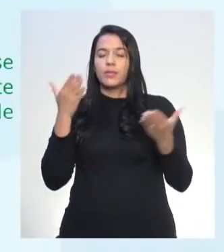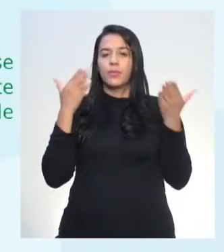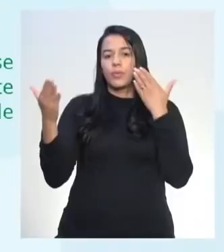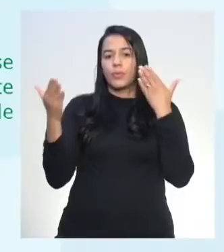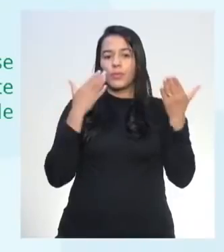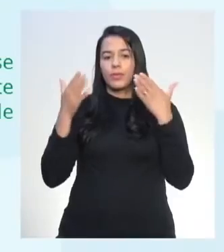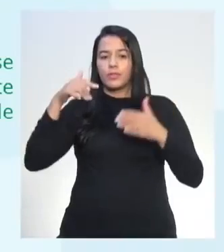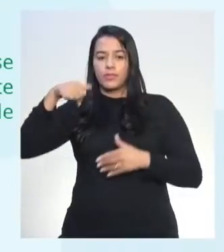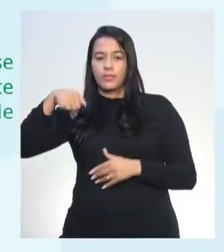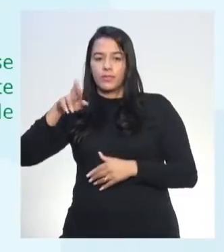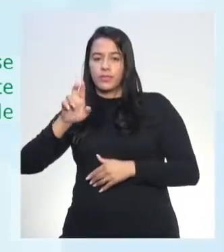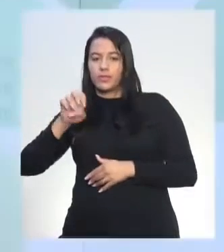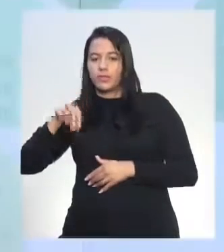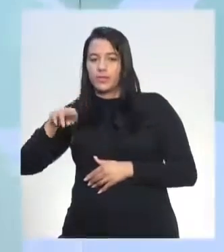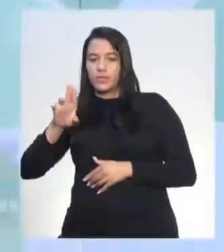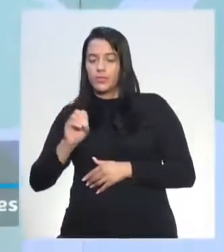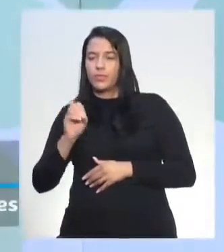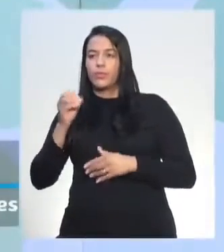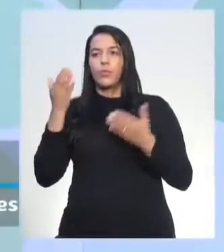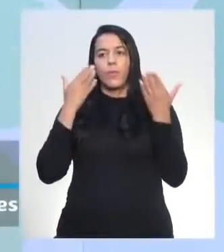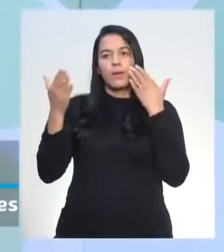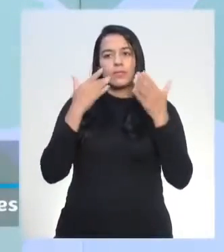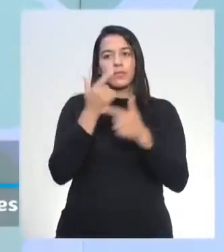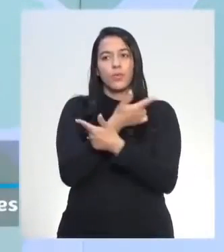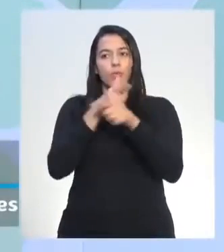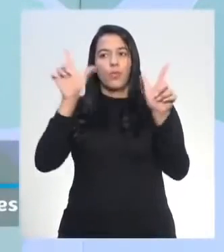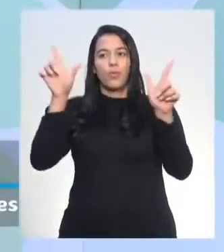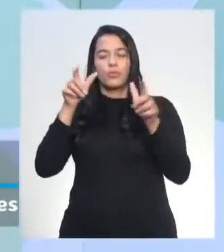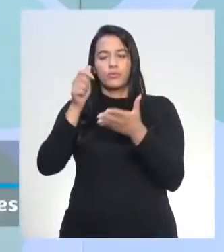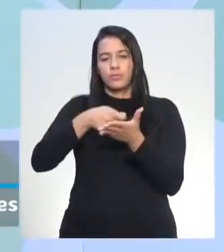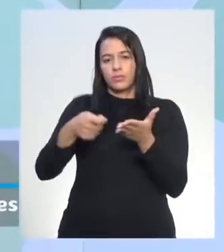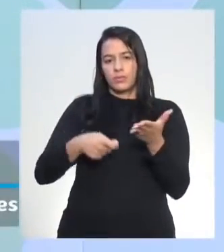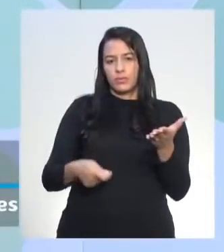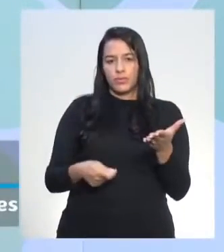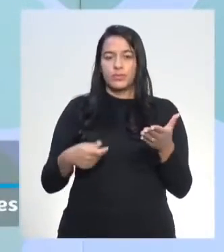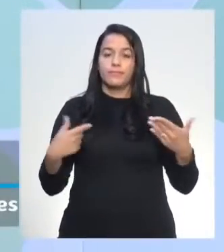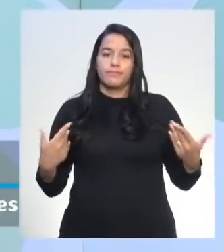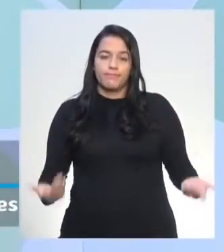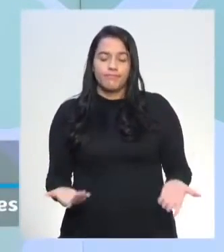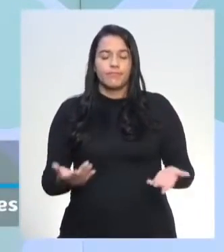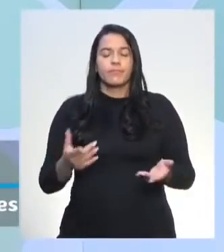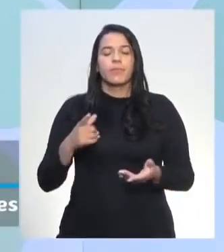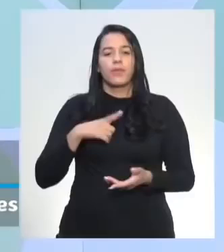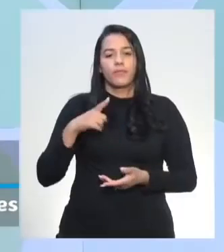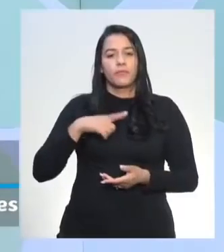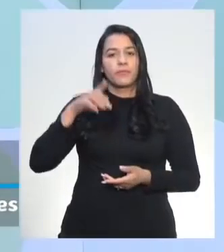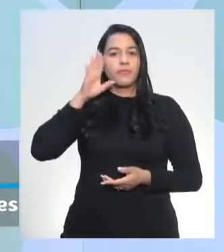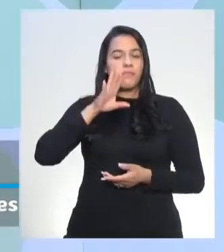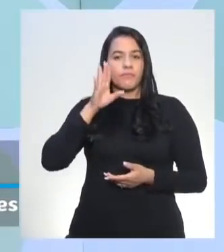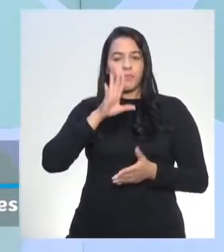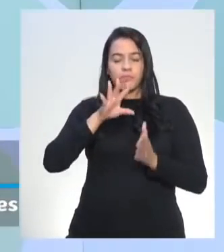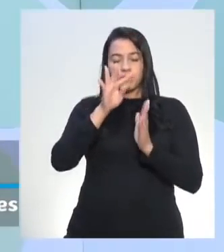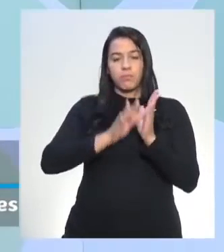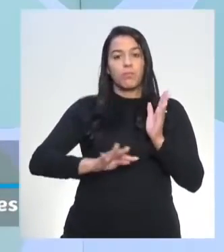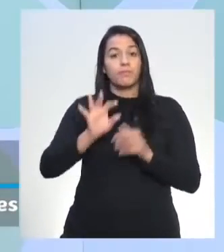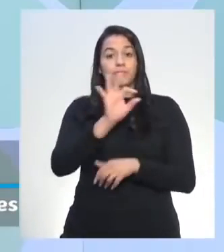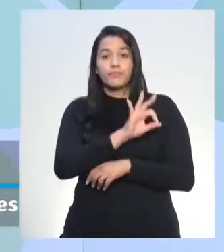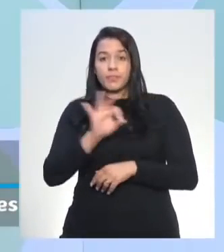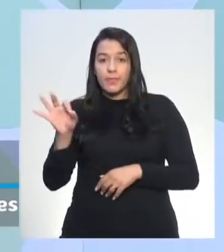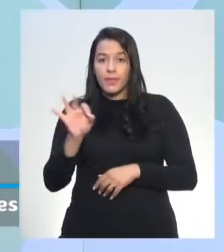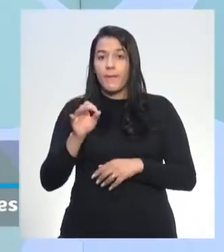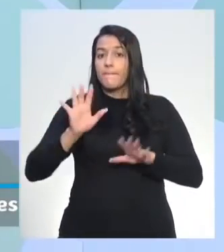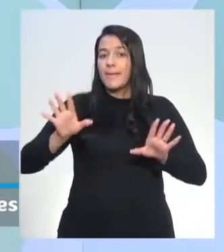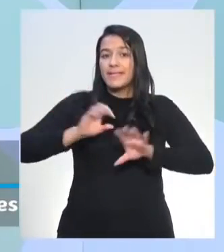Quino com outros escritores importantes. E essa comparação se deu de uma forma figurada, né? Então ficou bem legal, o texto ficou ótimo, mas não é